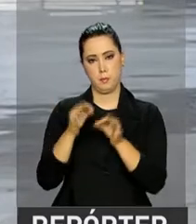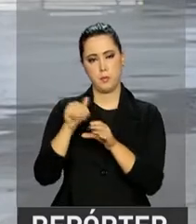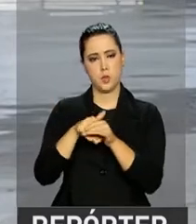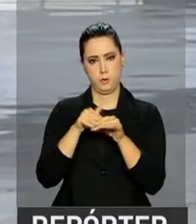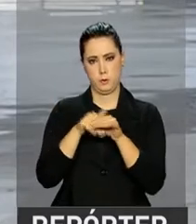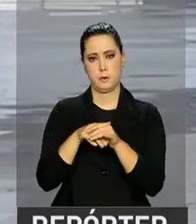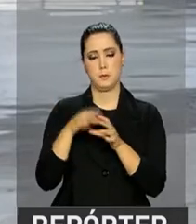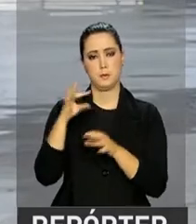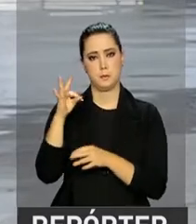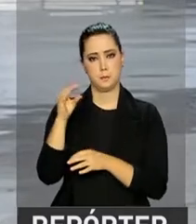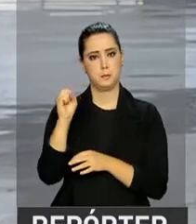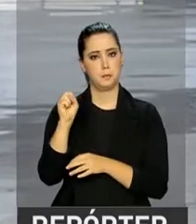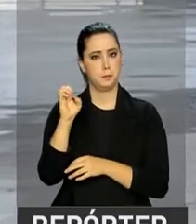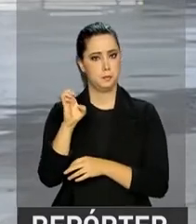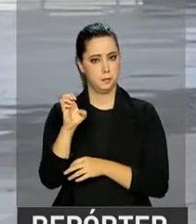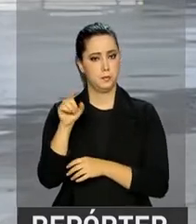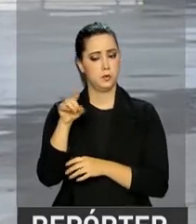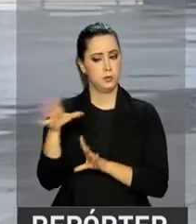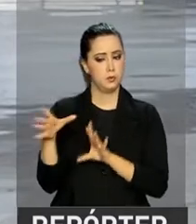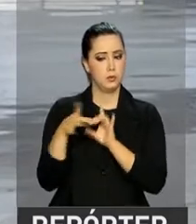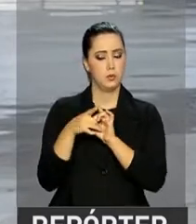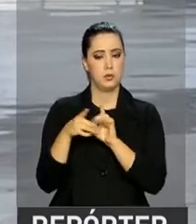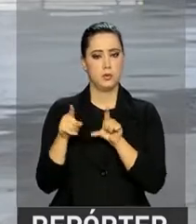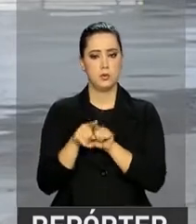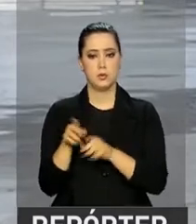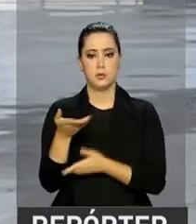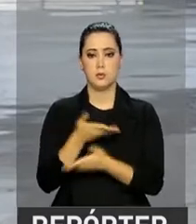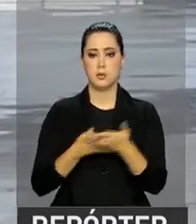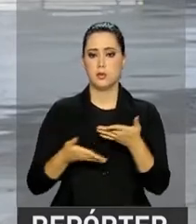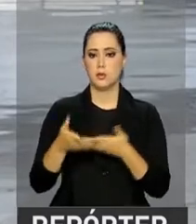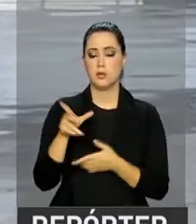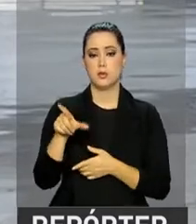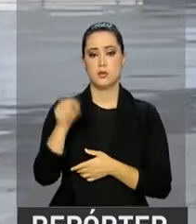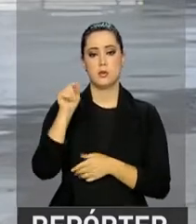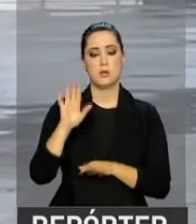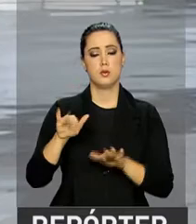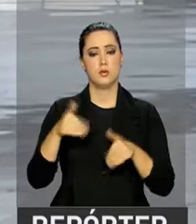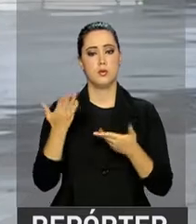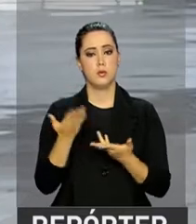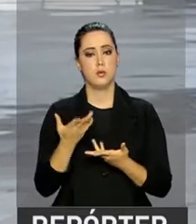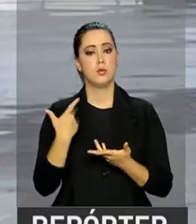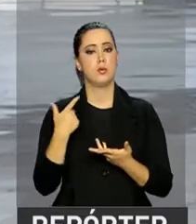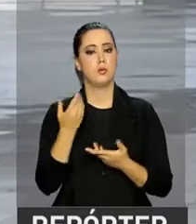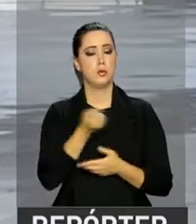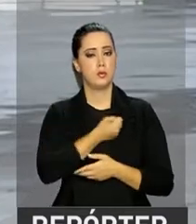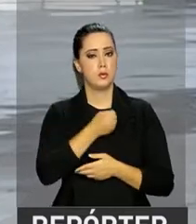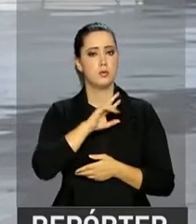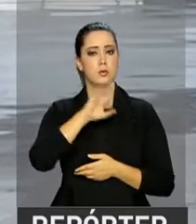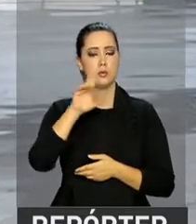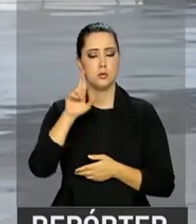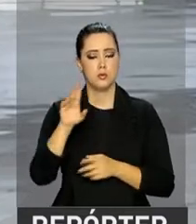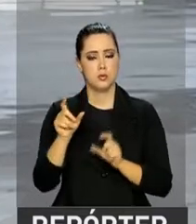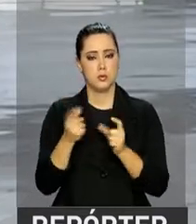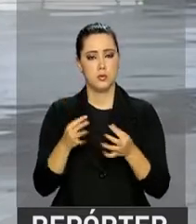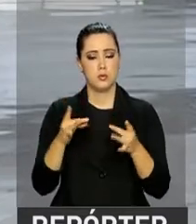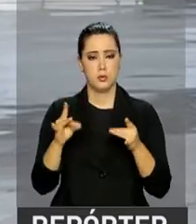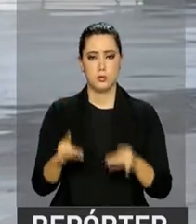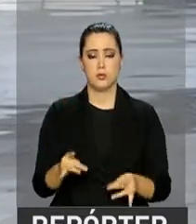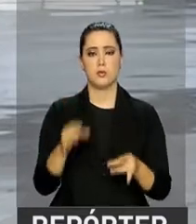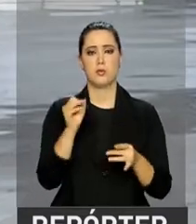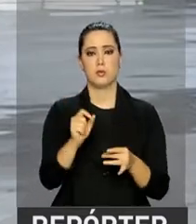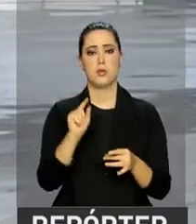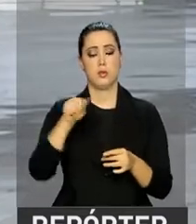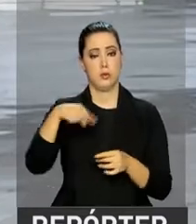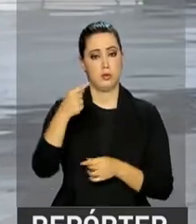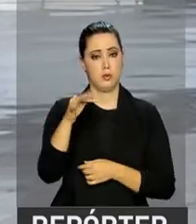deu início aos debates com órgãos estaduais para definição dos padrões técnicos. Portanto, o CPF em breve será